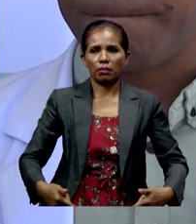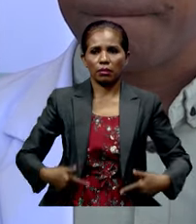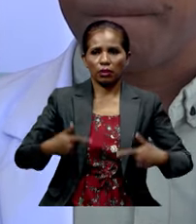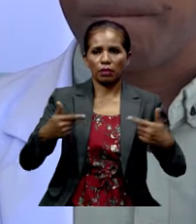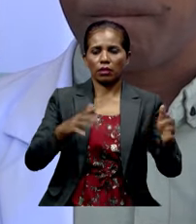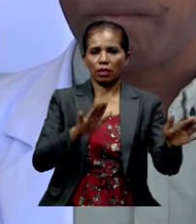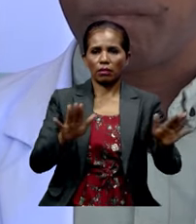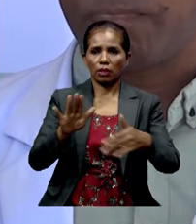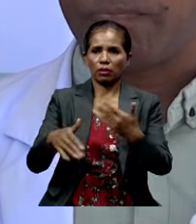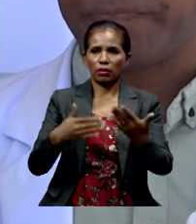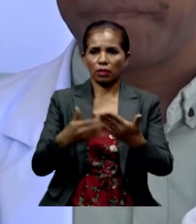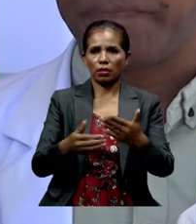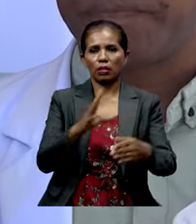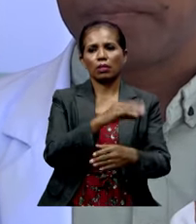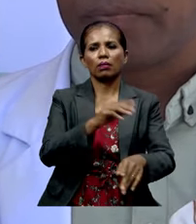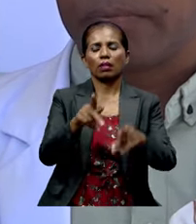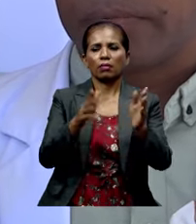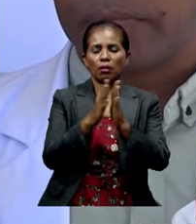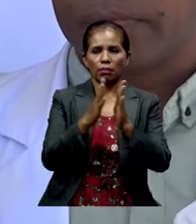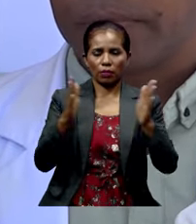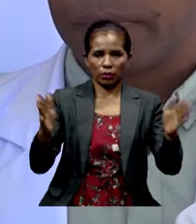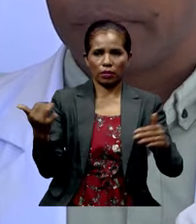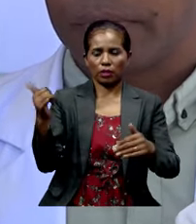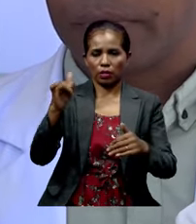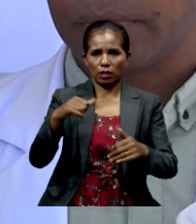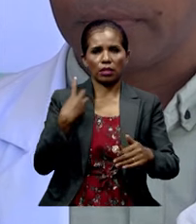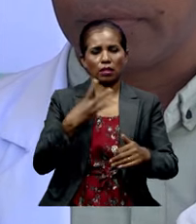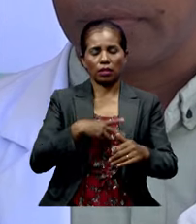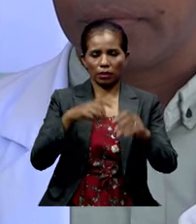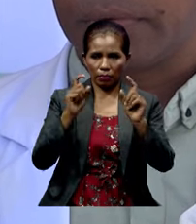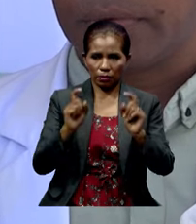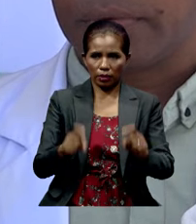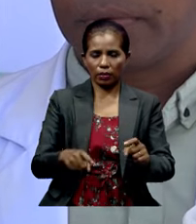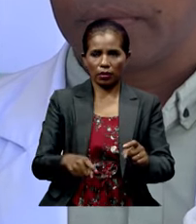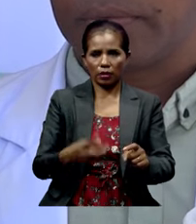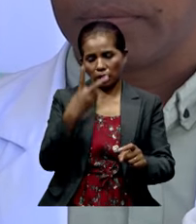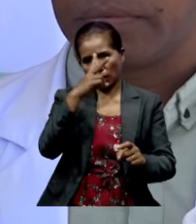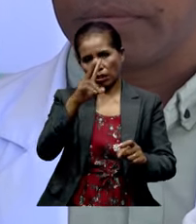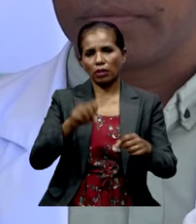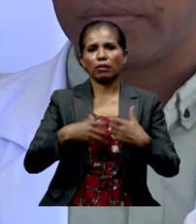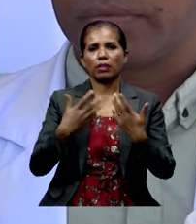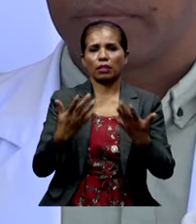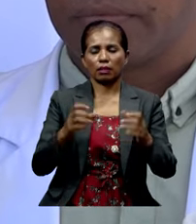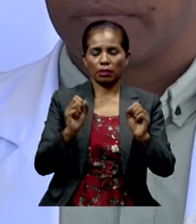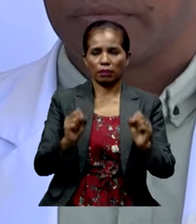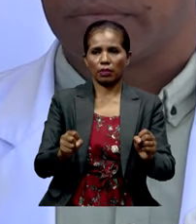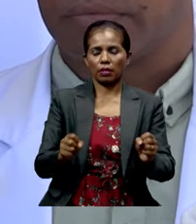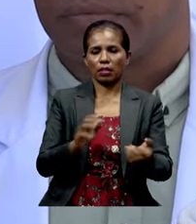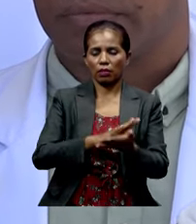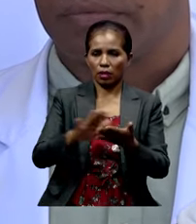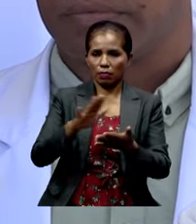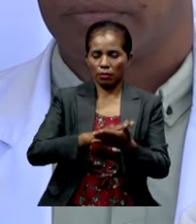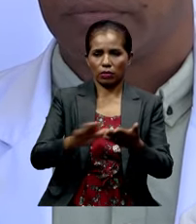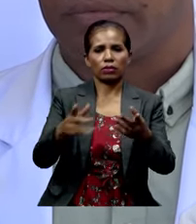sira do ema bot sira ita persija tenki hare atu nusa para bele halu limpeza